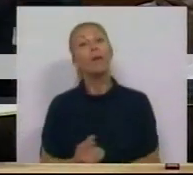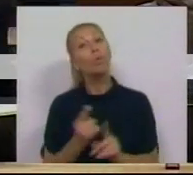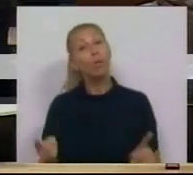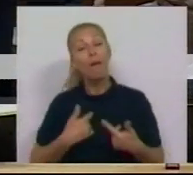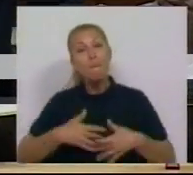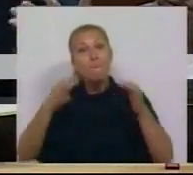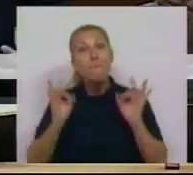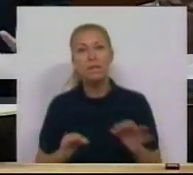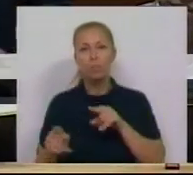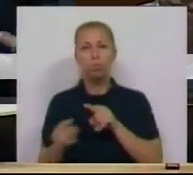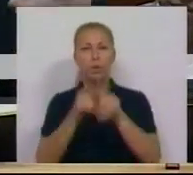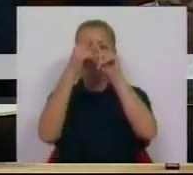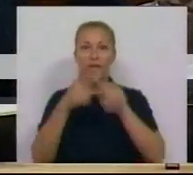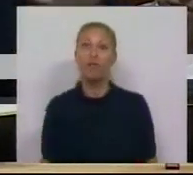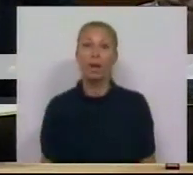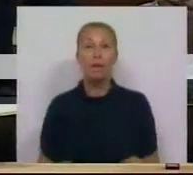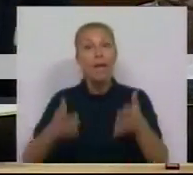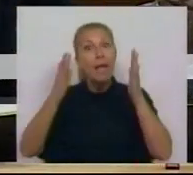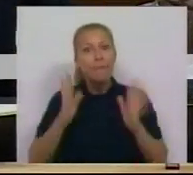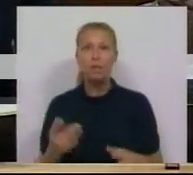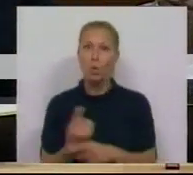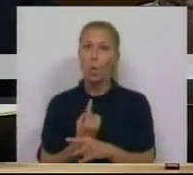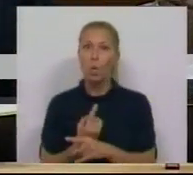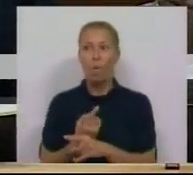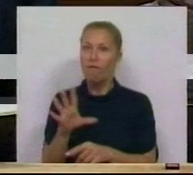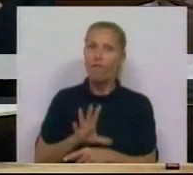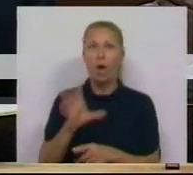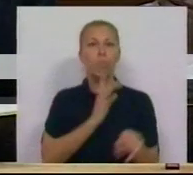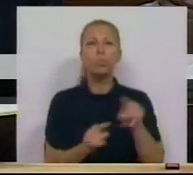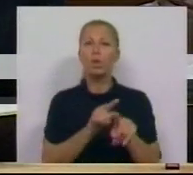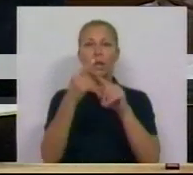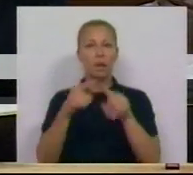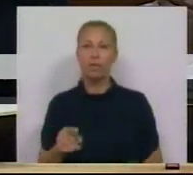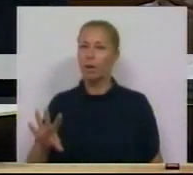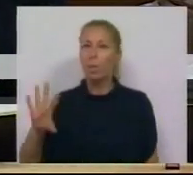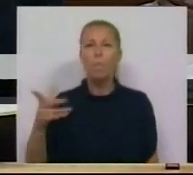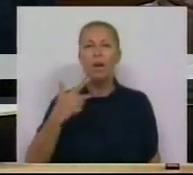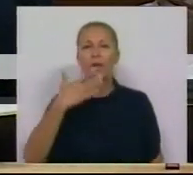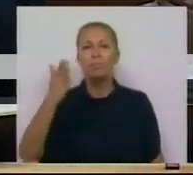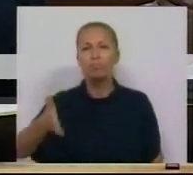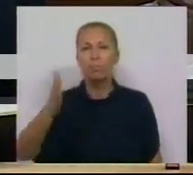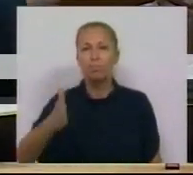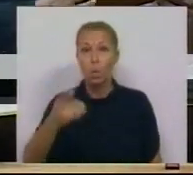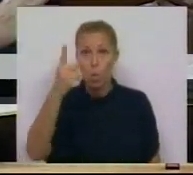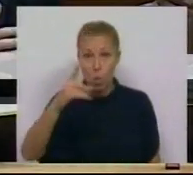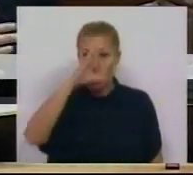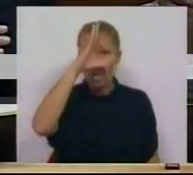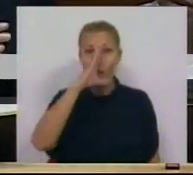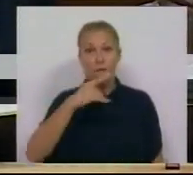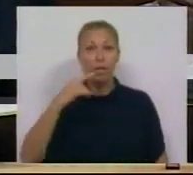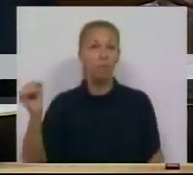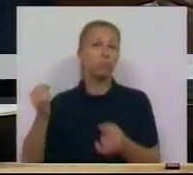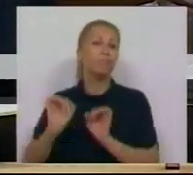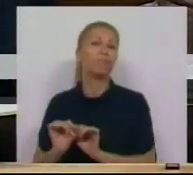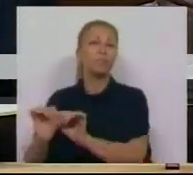facto diferente. É preciso mecanismos políticos diferentes. O país não precisa de um governo que rejeita solidariedade com os